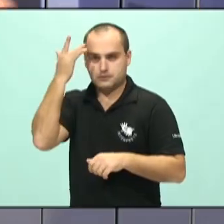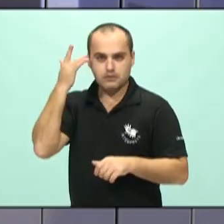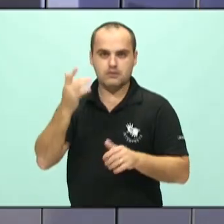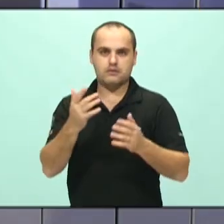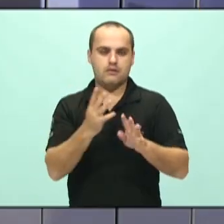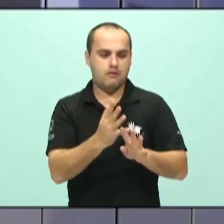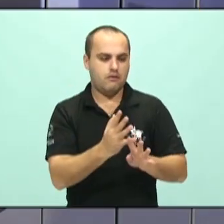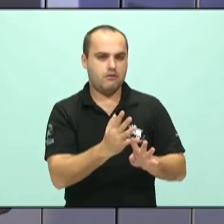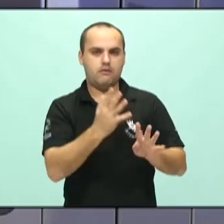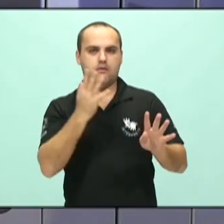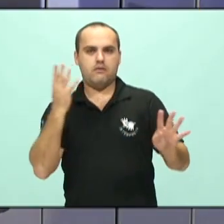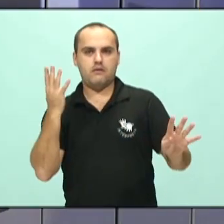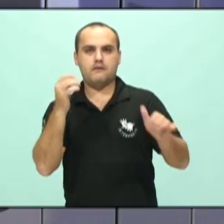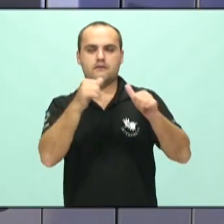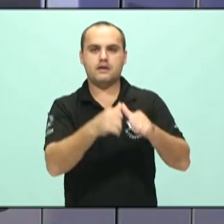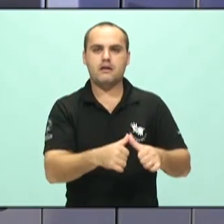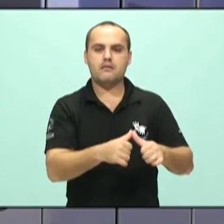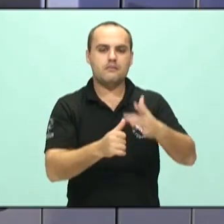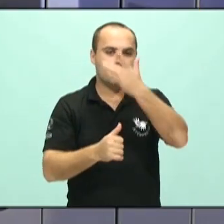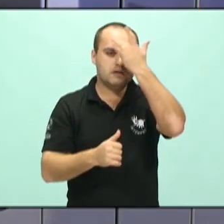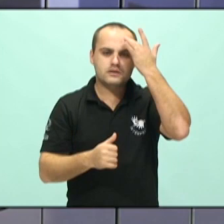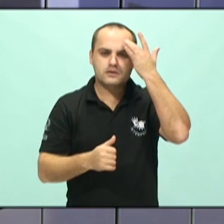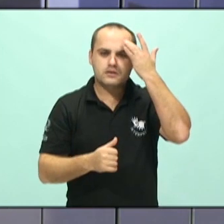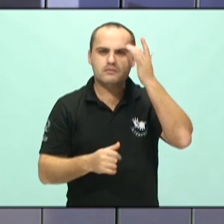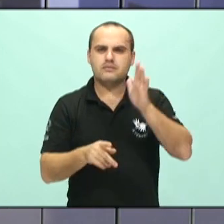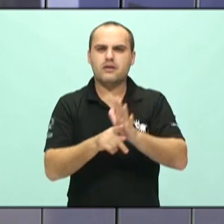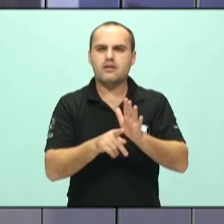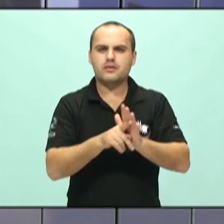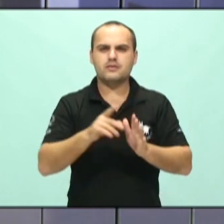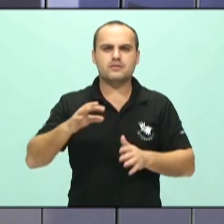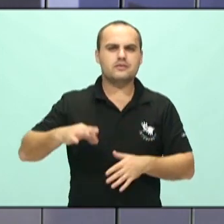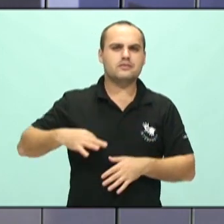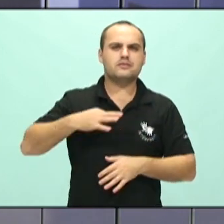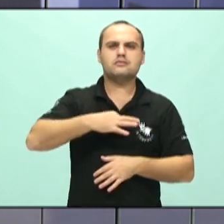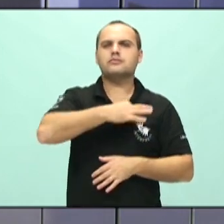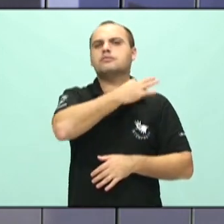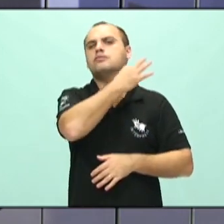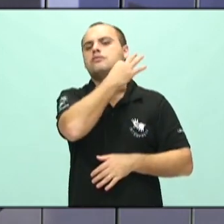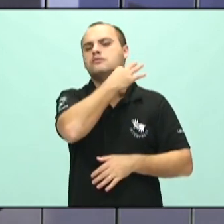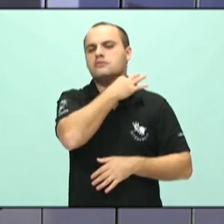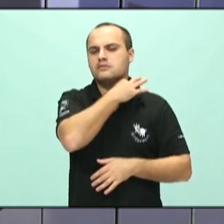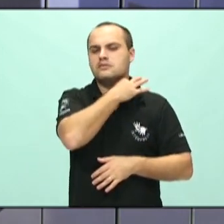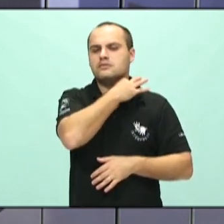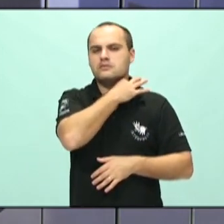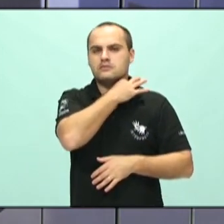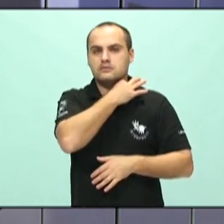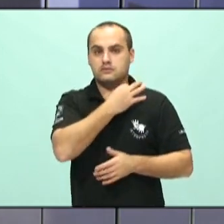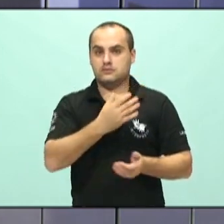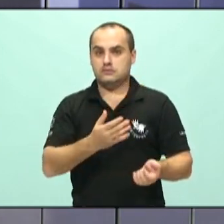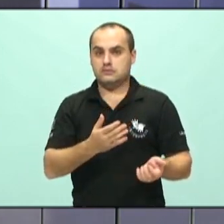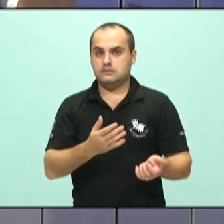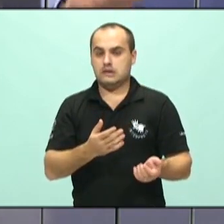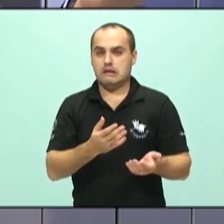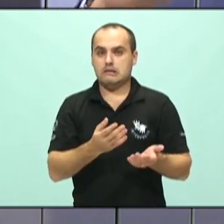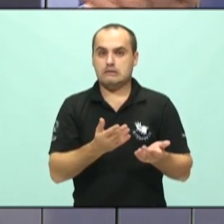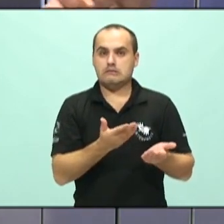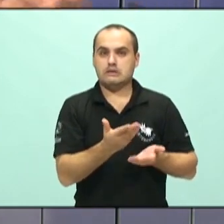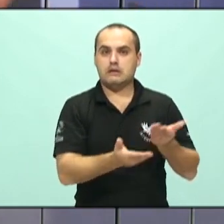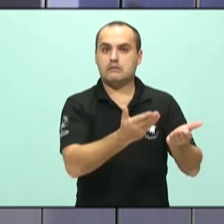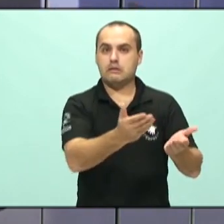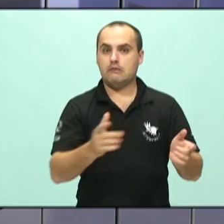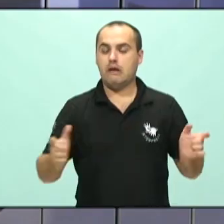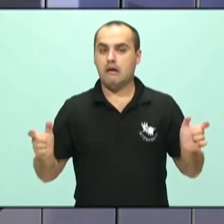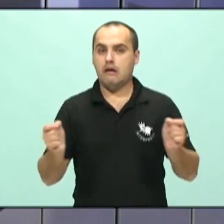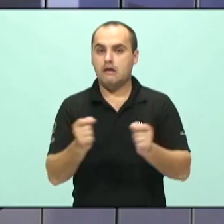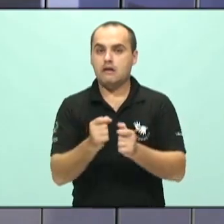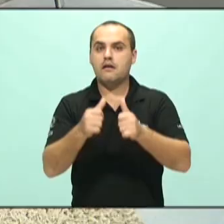e deixavam eles ali, ficava pessoas com mangueira, com problemas de saúde, tratamento de câncer, Carlos Antônio. Ficava em pé, na rua,